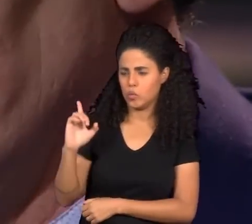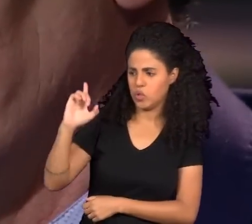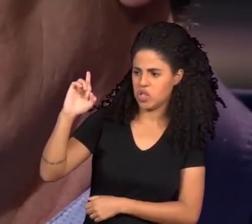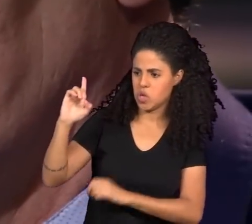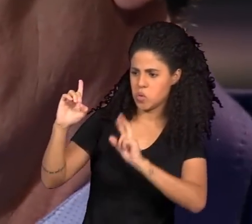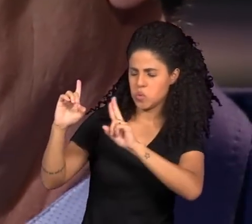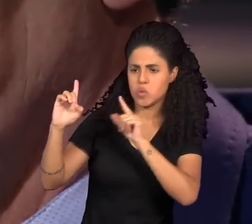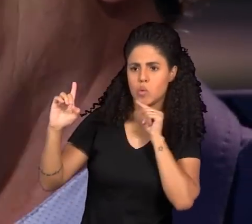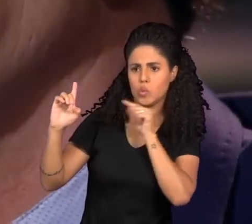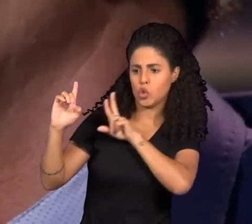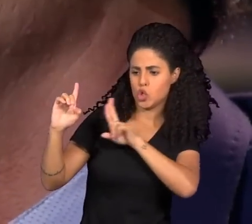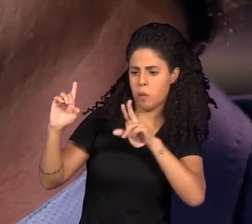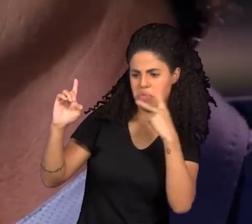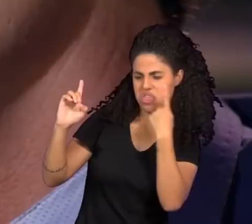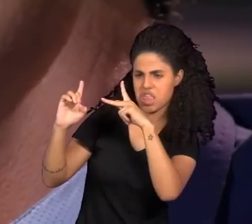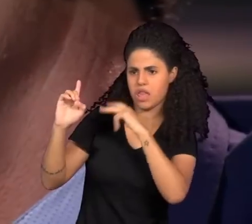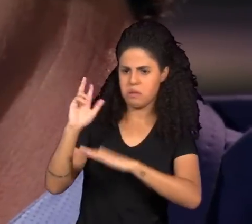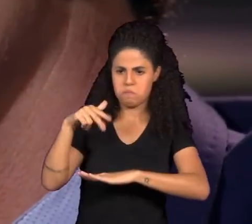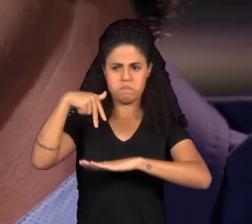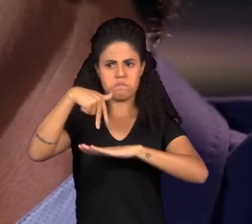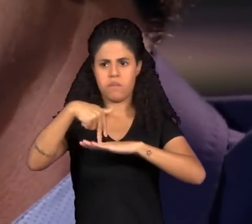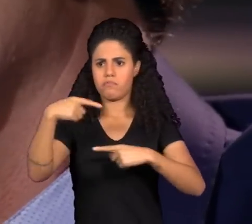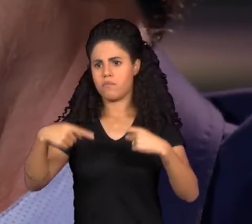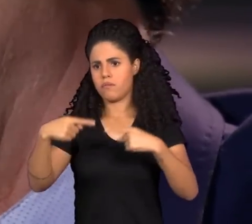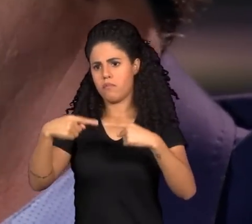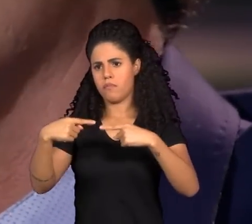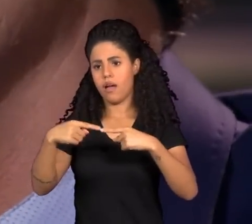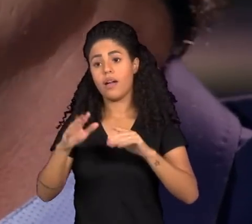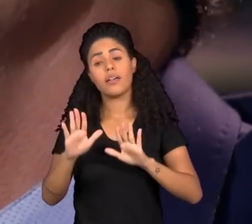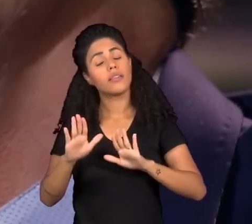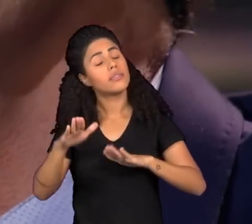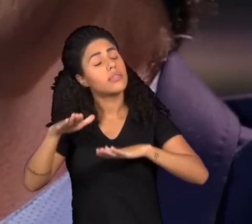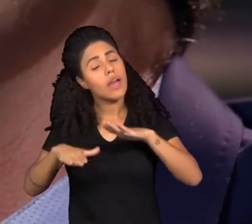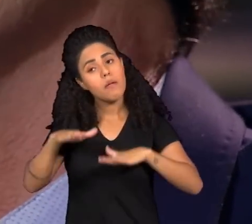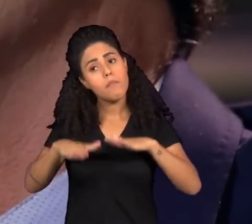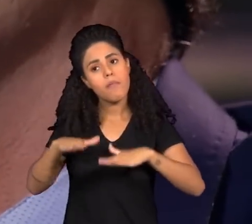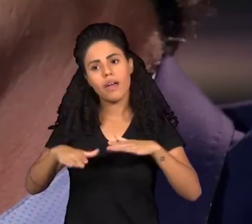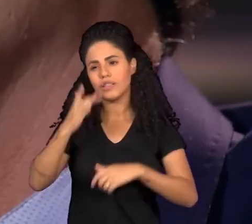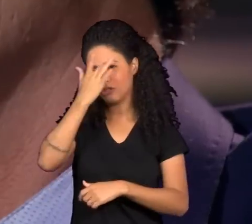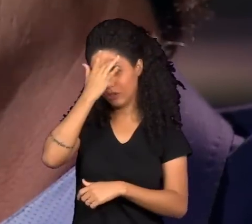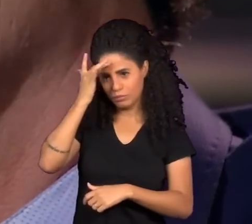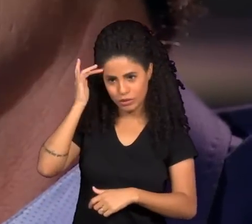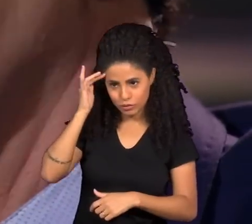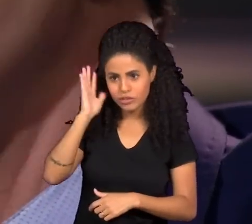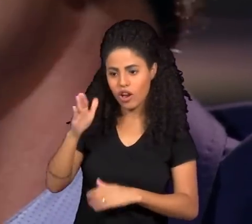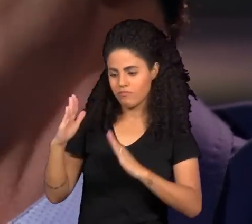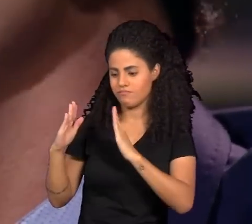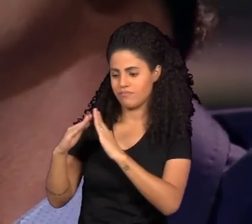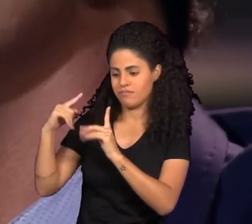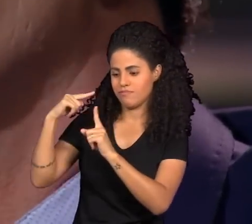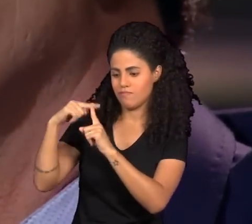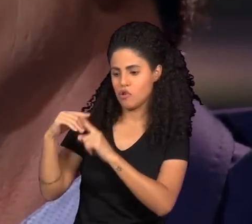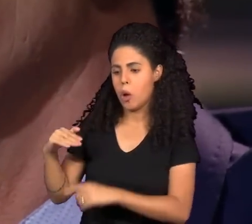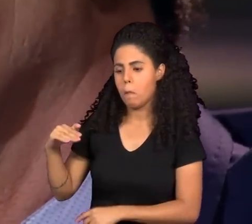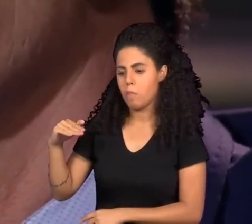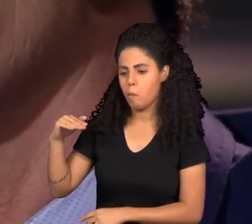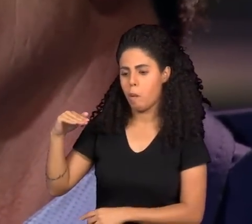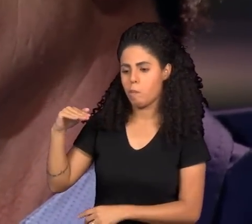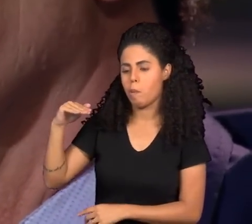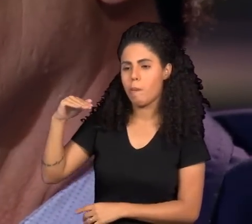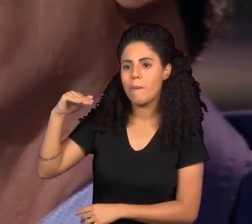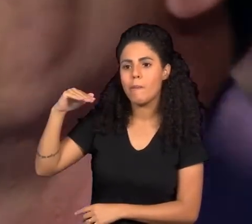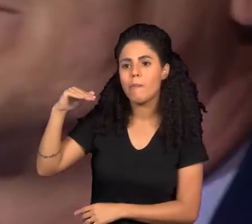Sim, mas há casos e casos. Há pessoas que nascem do seio da comunidade. Ele não está usando a